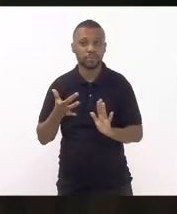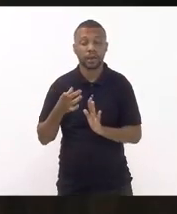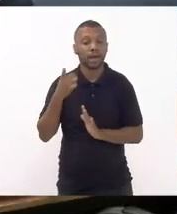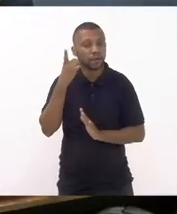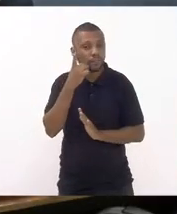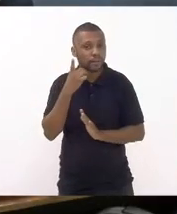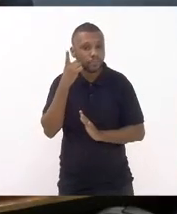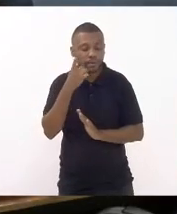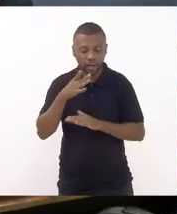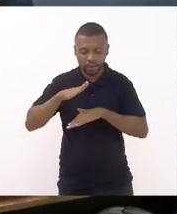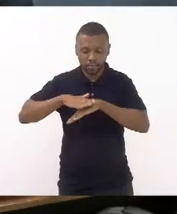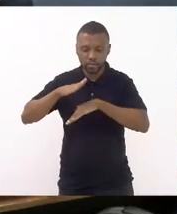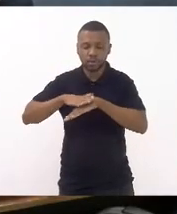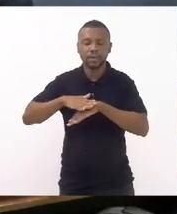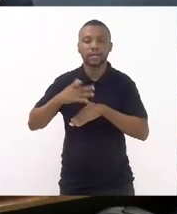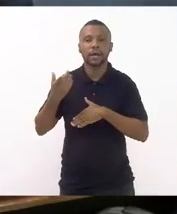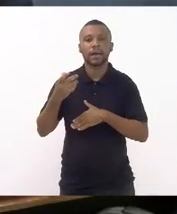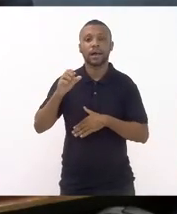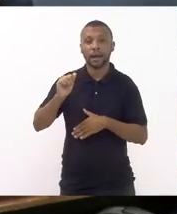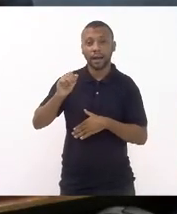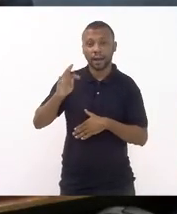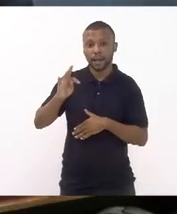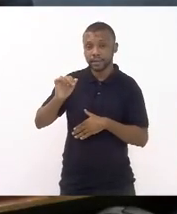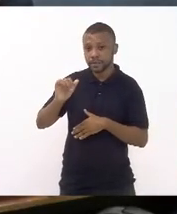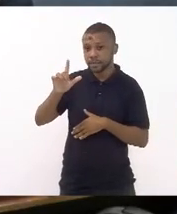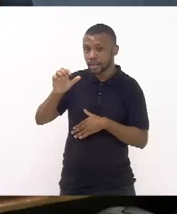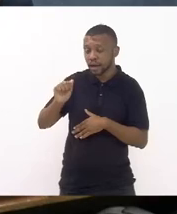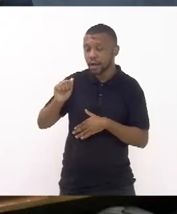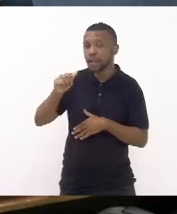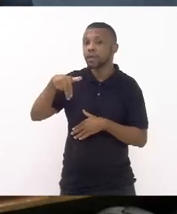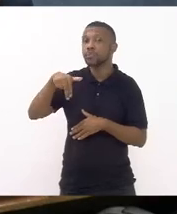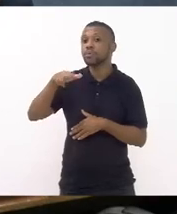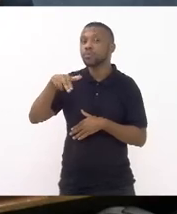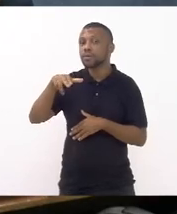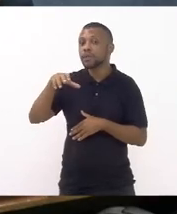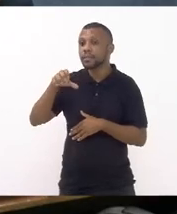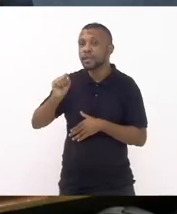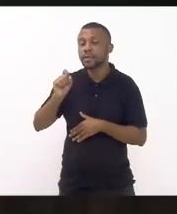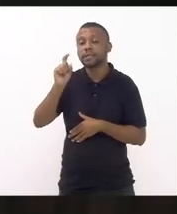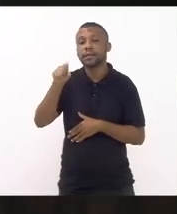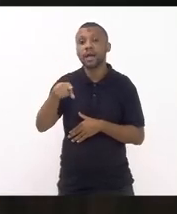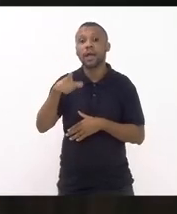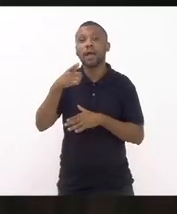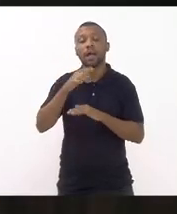deputado Átila Nunes. É republicar junto com o dela.